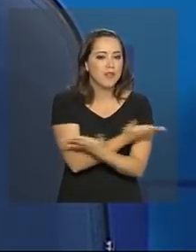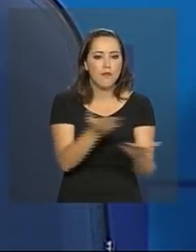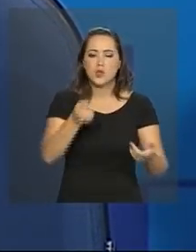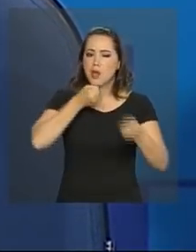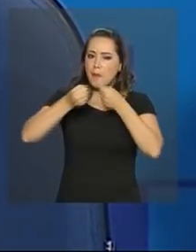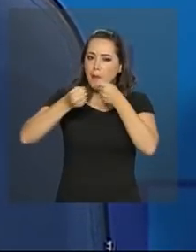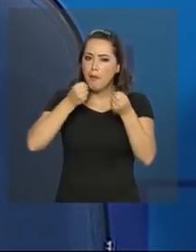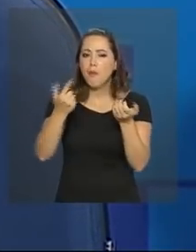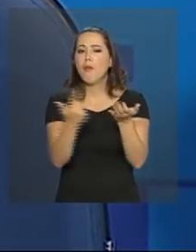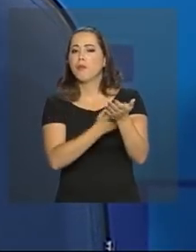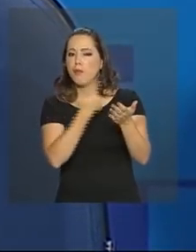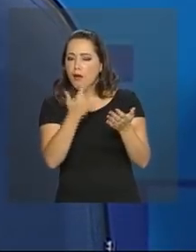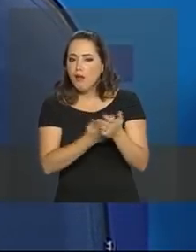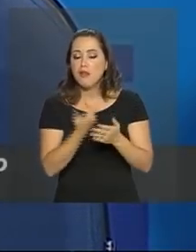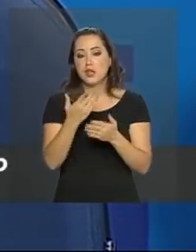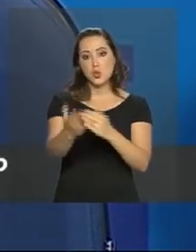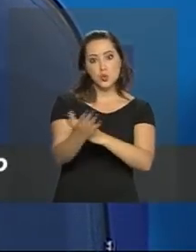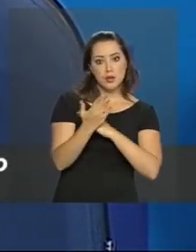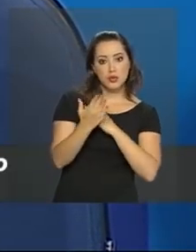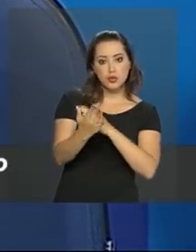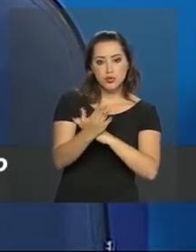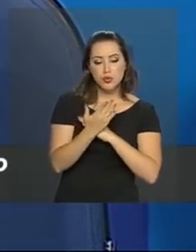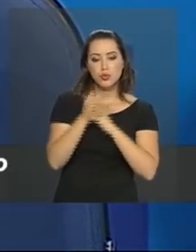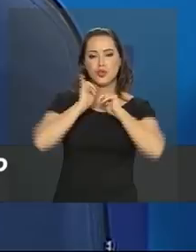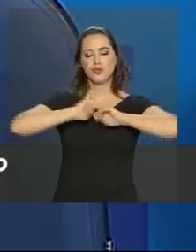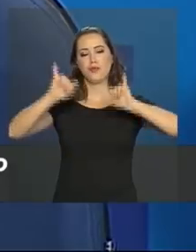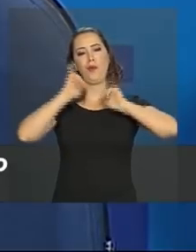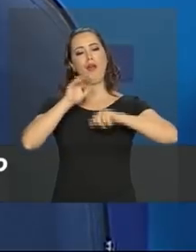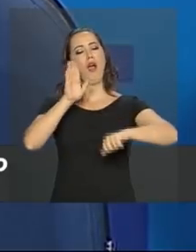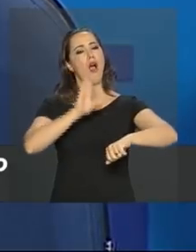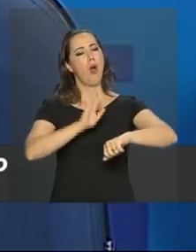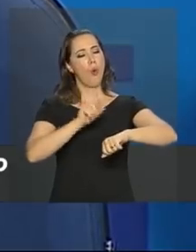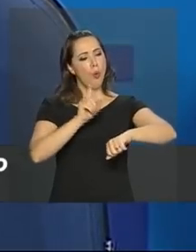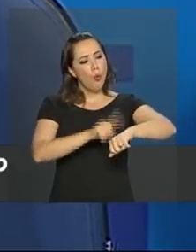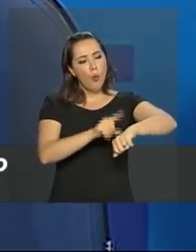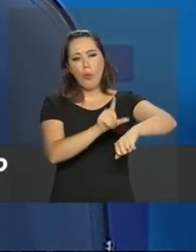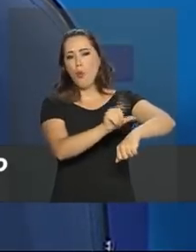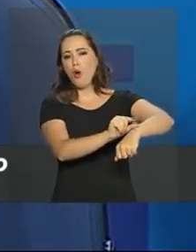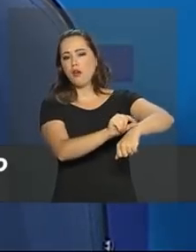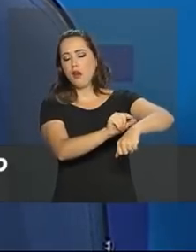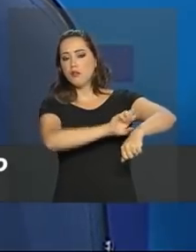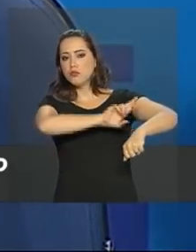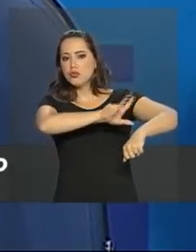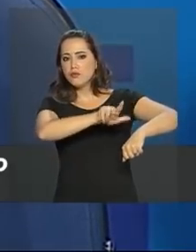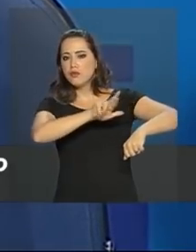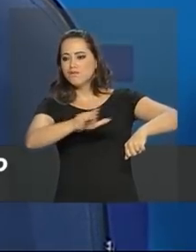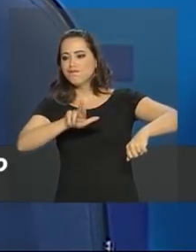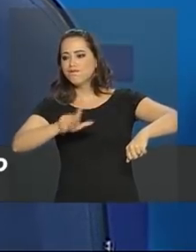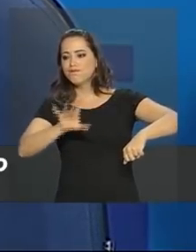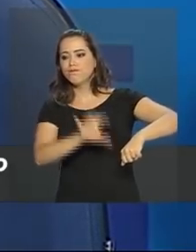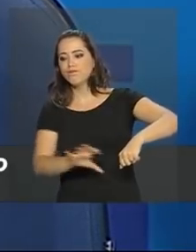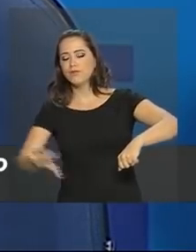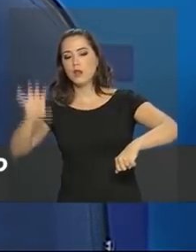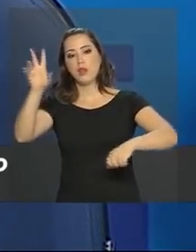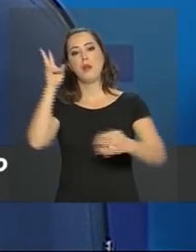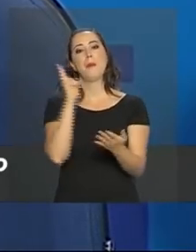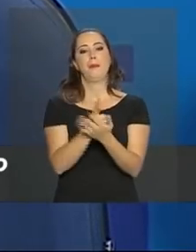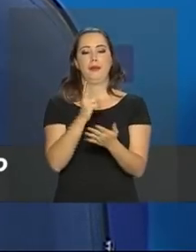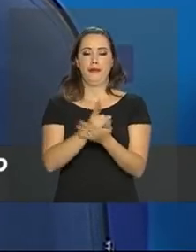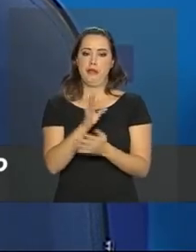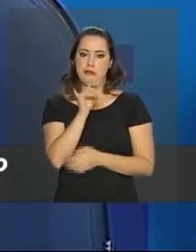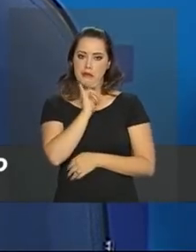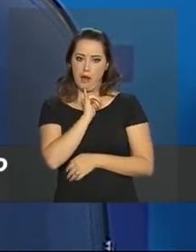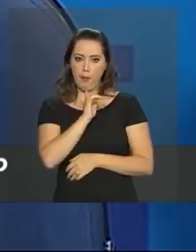insistentemente que nos ajudem a divulgar esses dados volto a dizer até mesmo no estado do amazonas